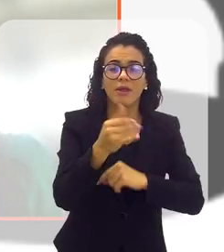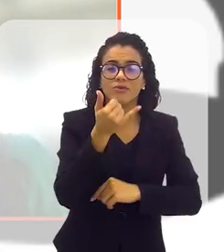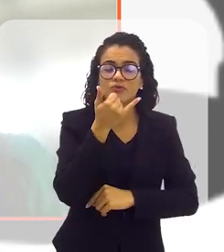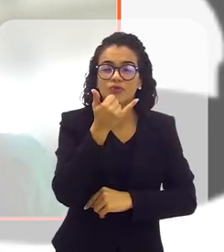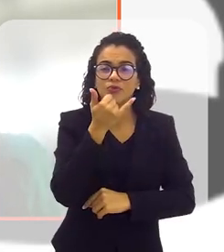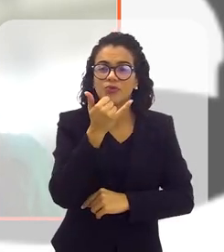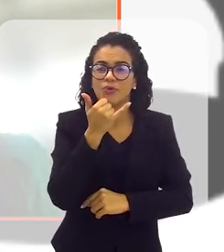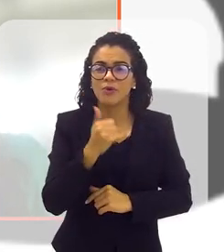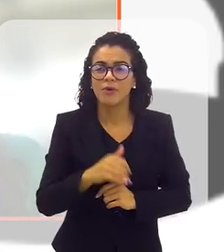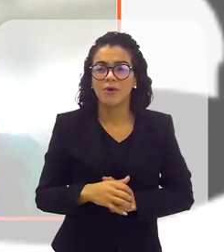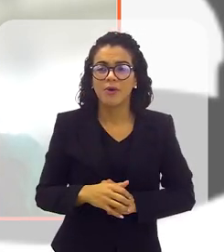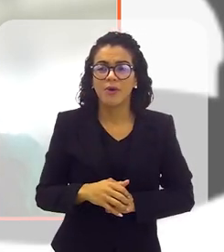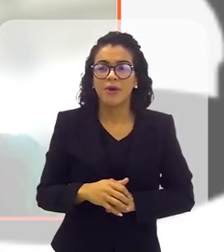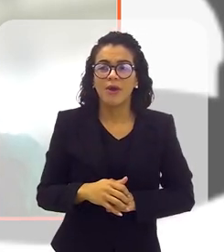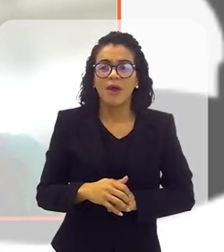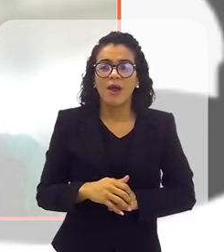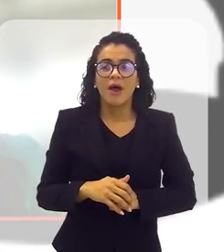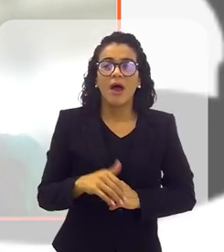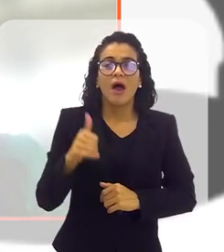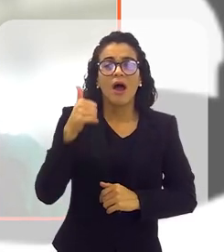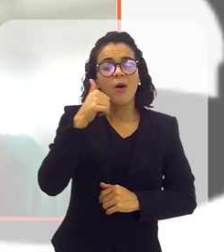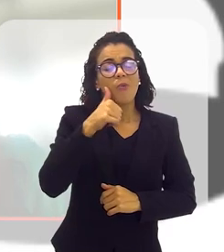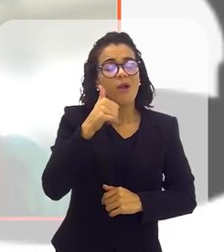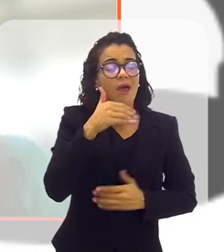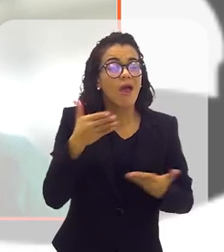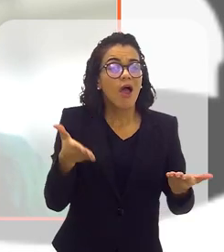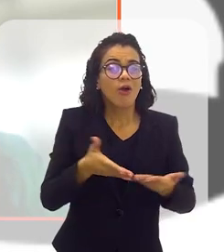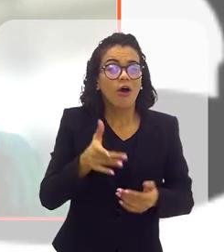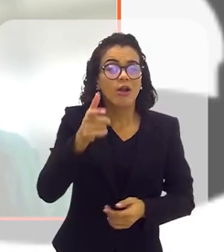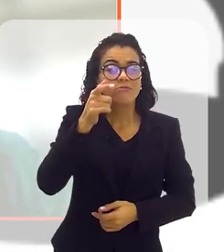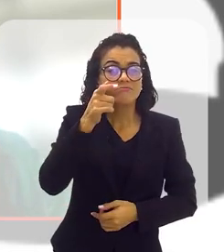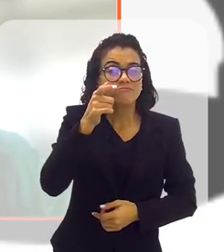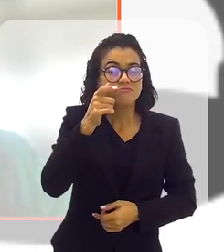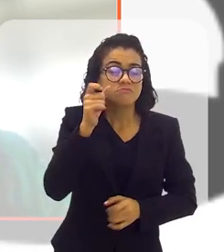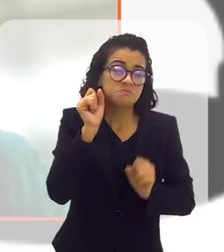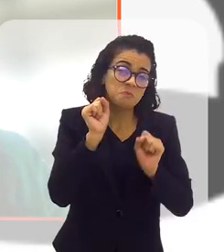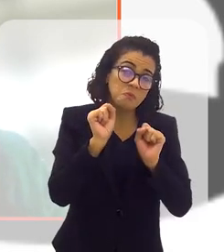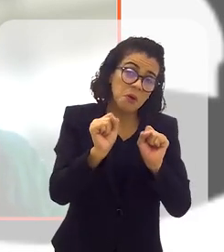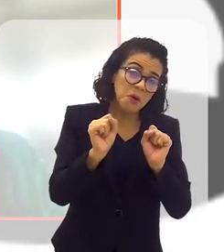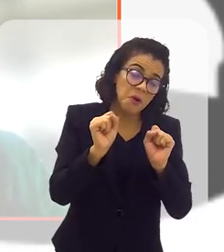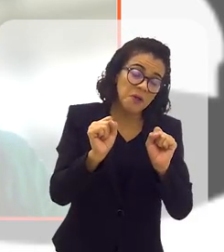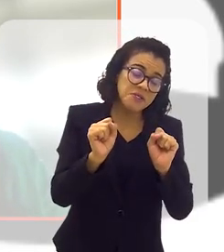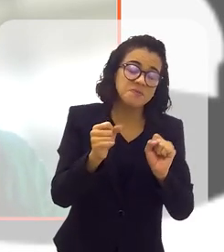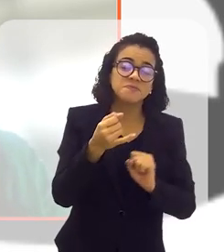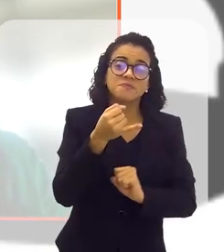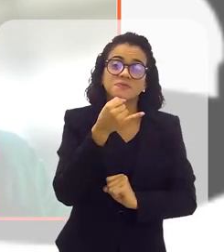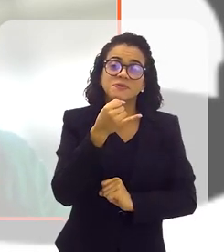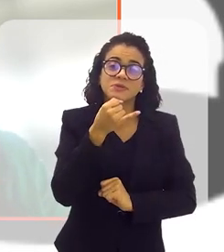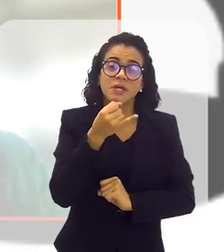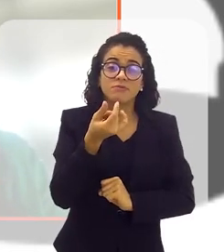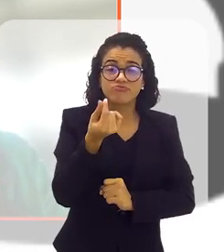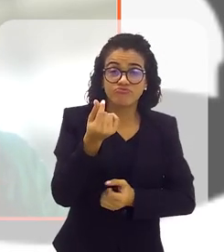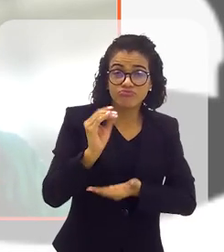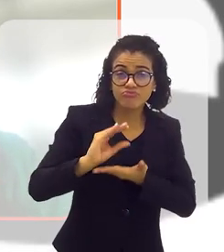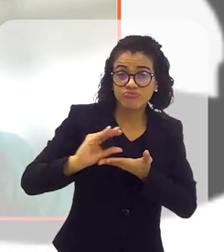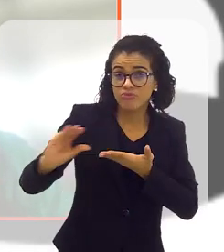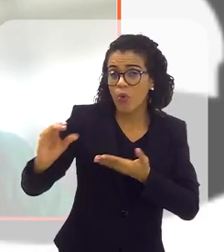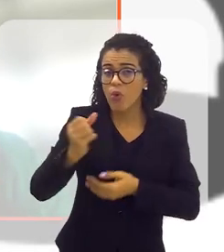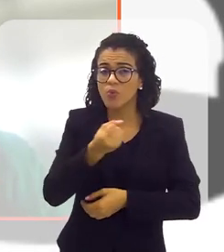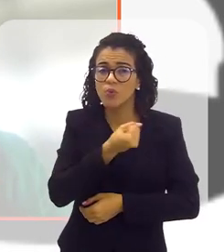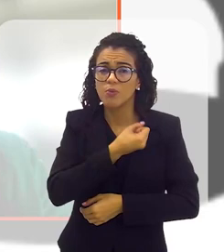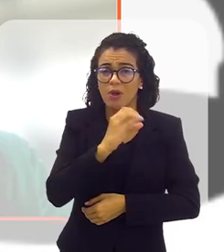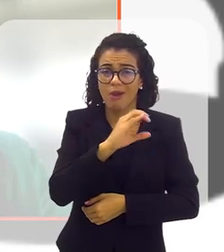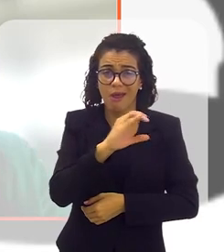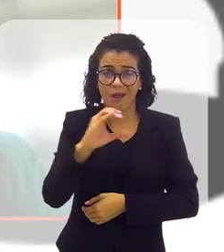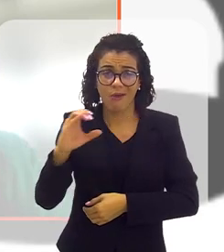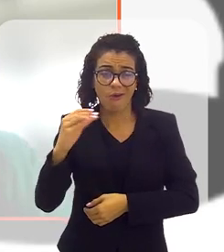interrompi vocês. Para onde que a mulher que agora nos assiste poderia contribuir? Qual